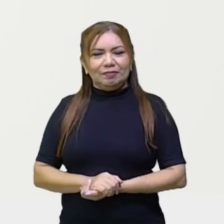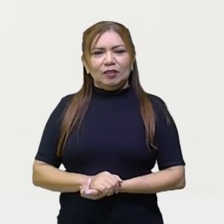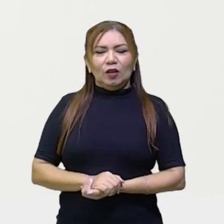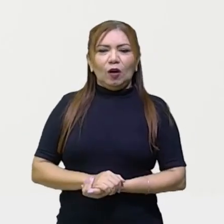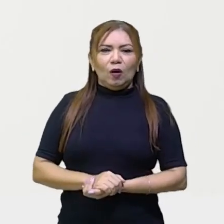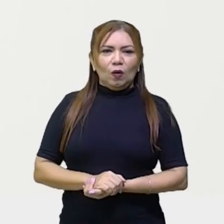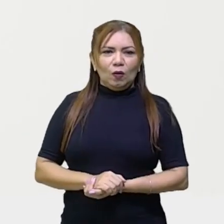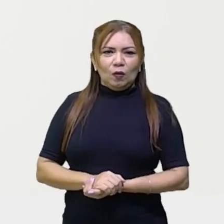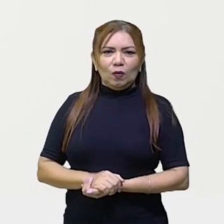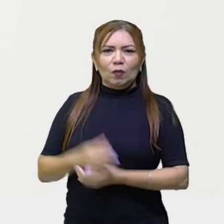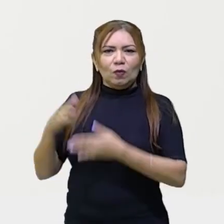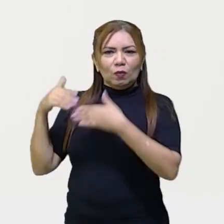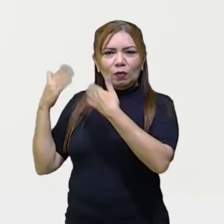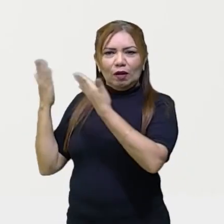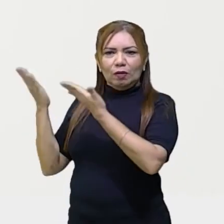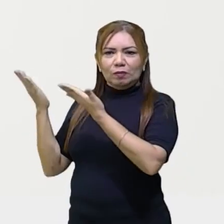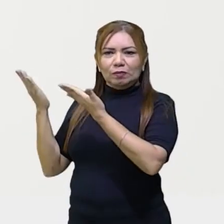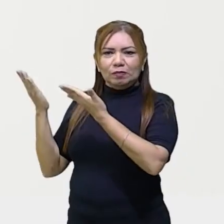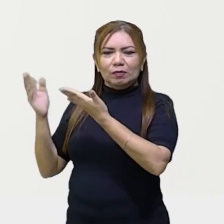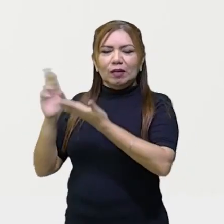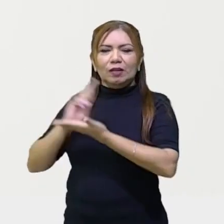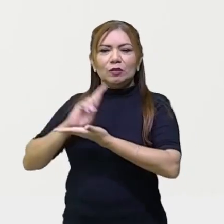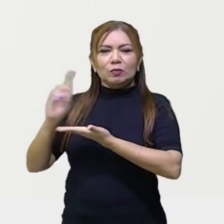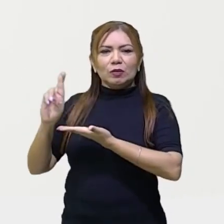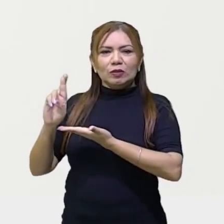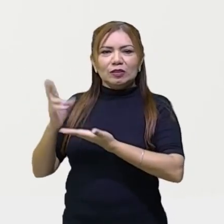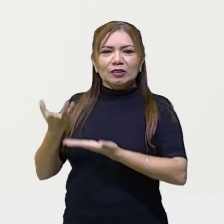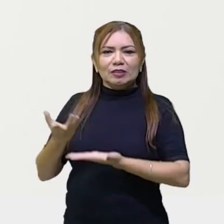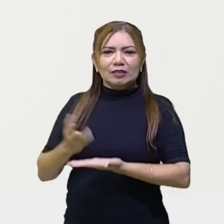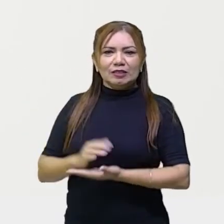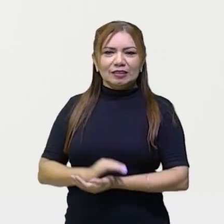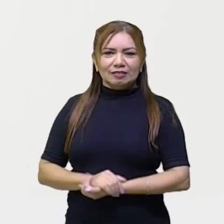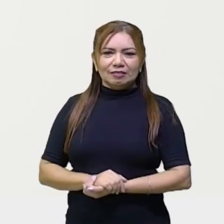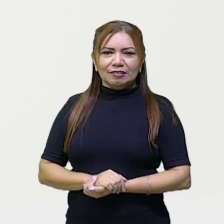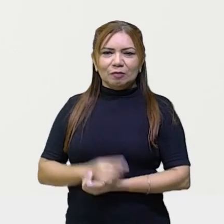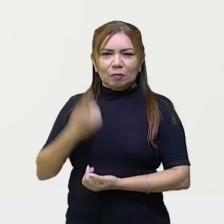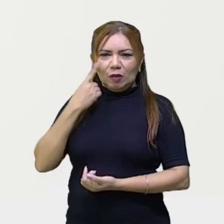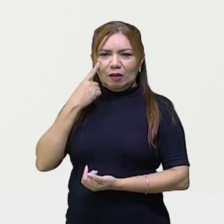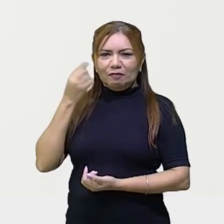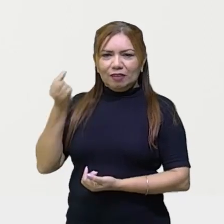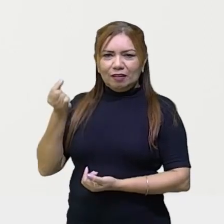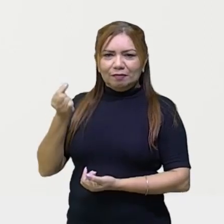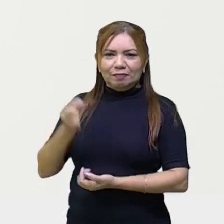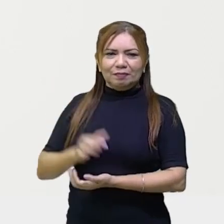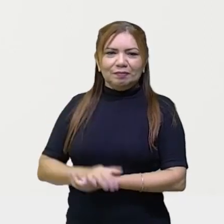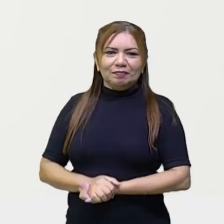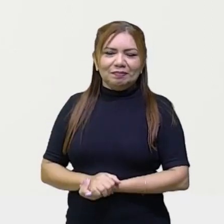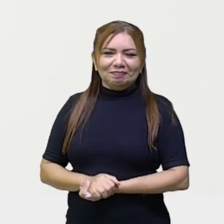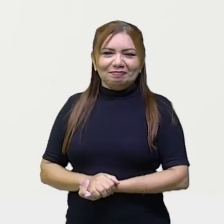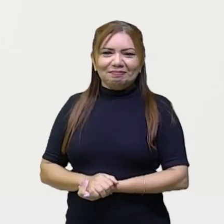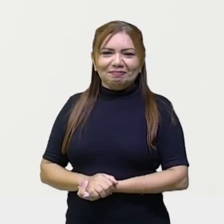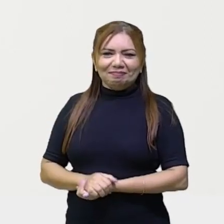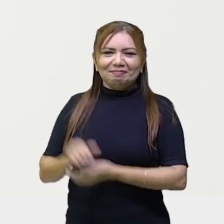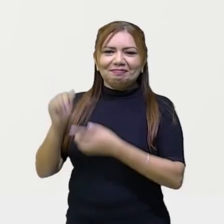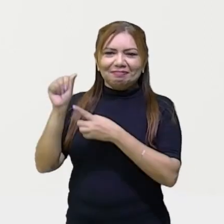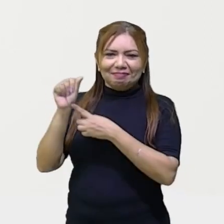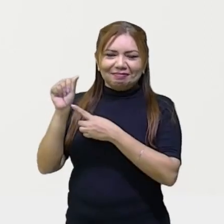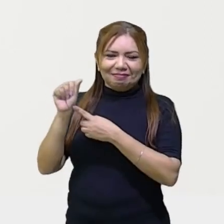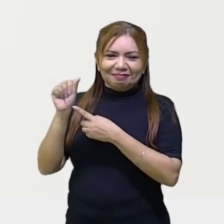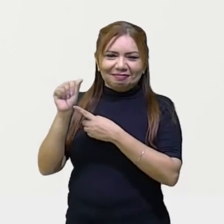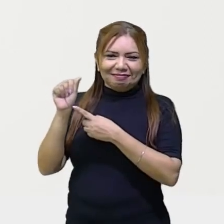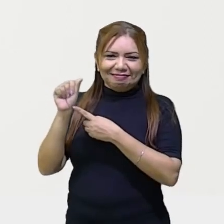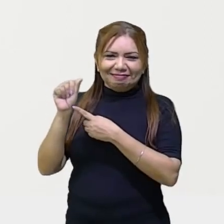O que é que as opções Mas essa aqui papai ó triangular quer ver Coloca aí ó tá aí ó